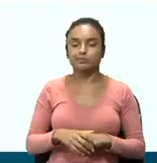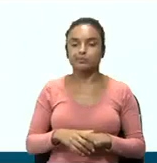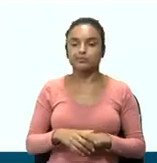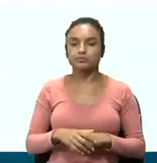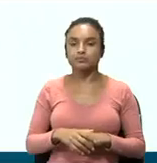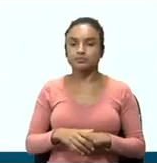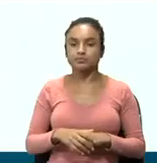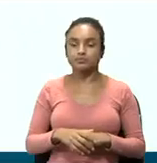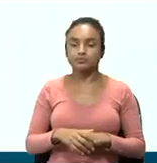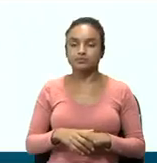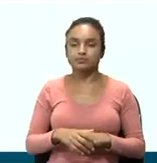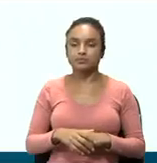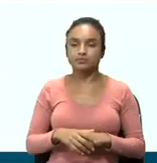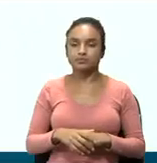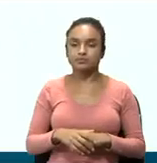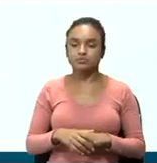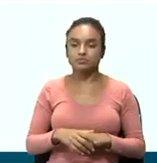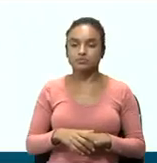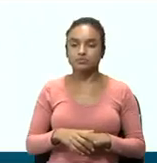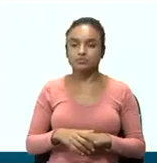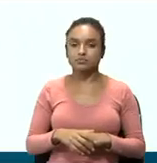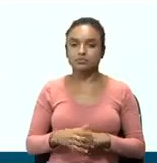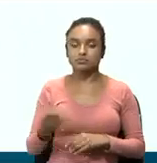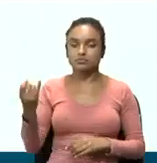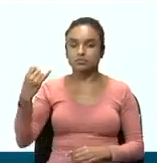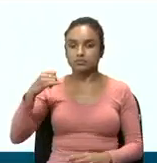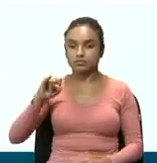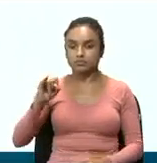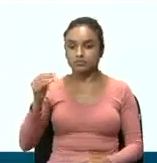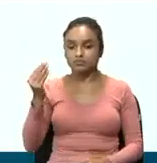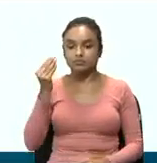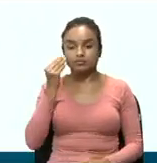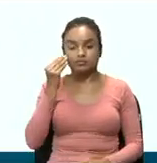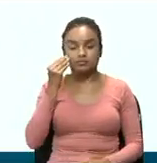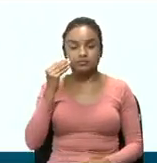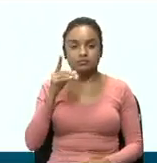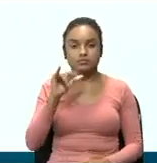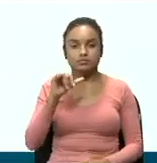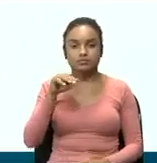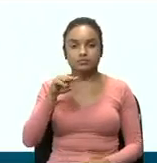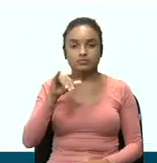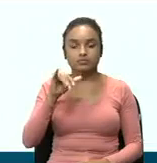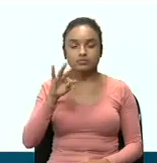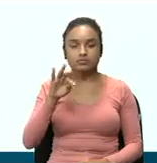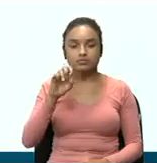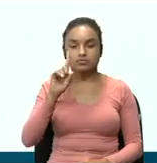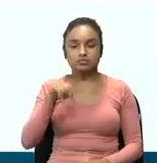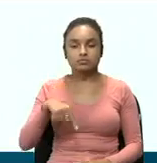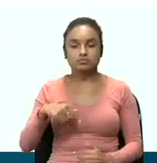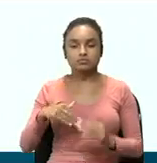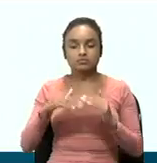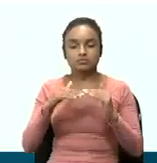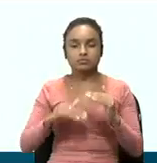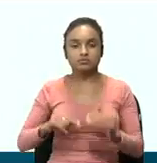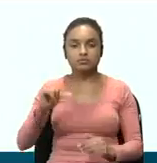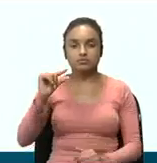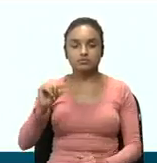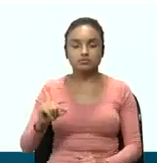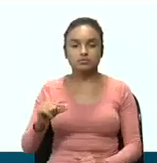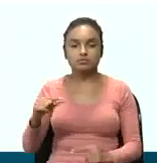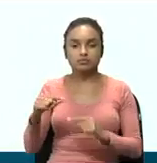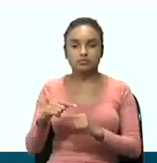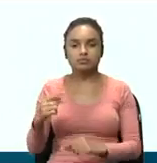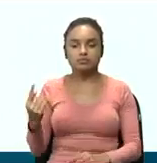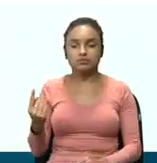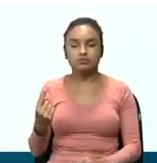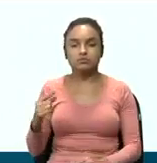aqui. Se esse limite é menor que 1, o que acontece? Se